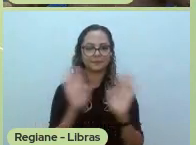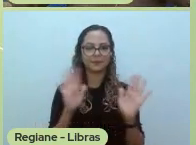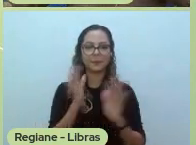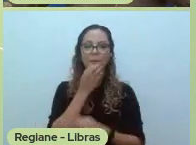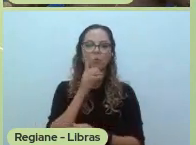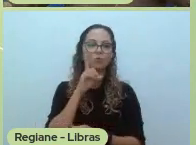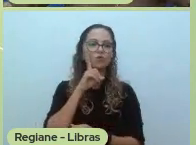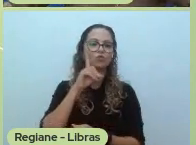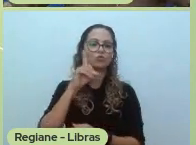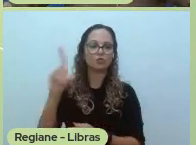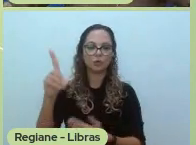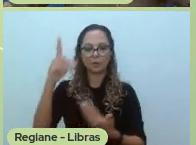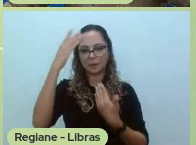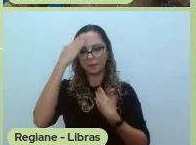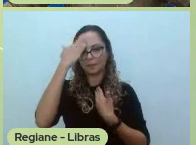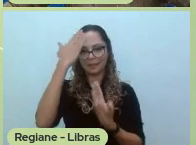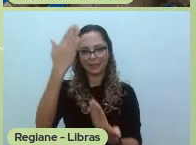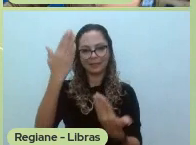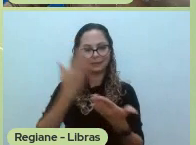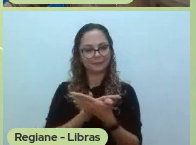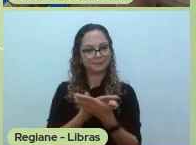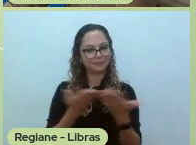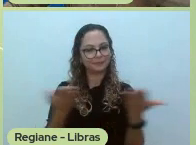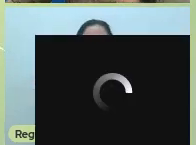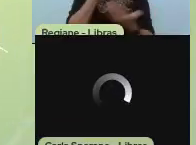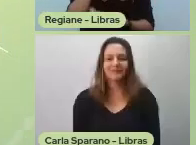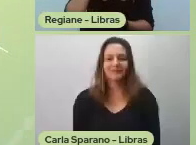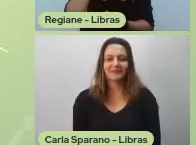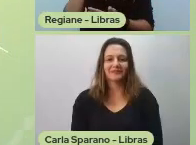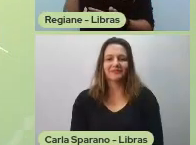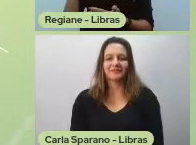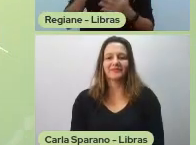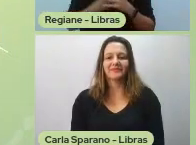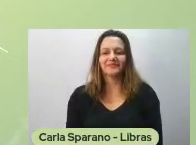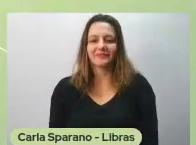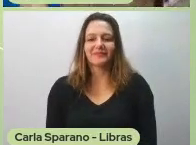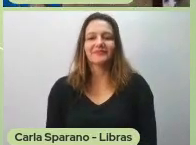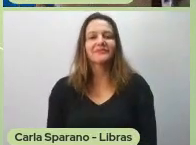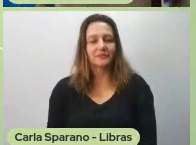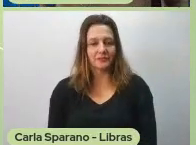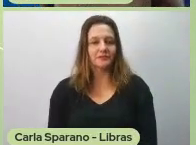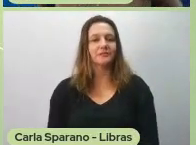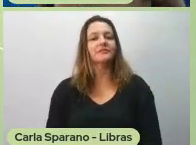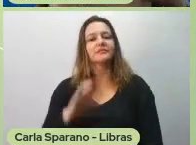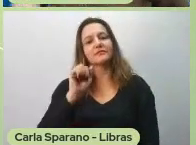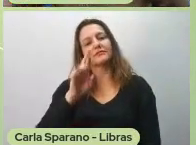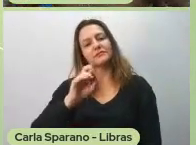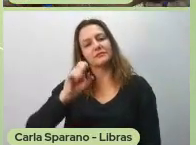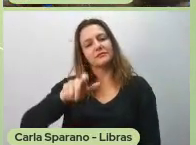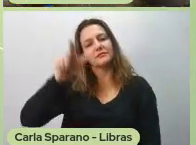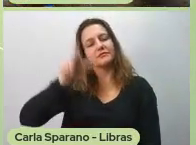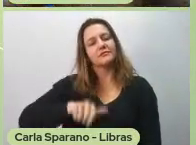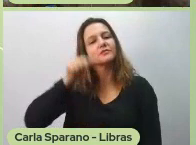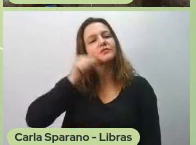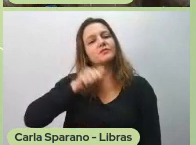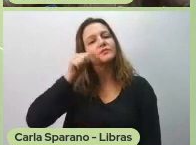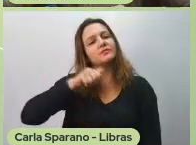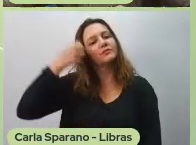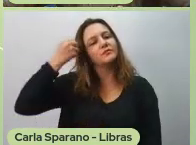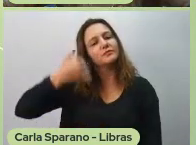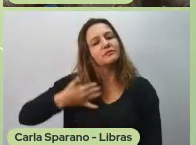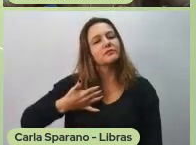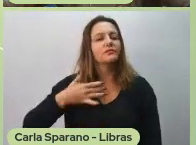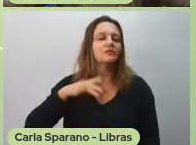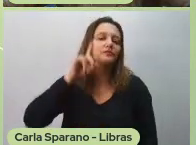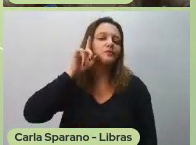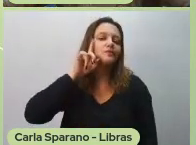obrigada. Bom dia a todas, todos e todes. Eu sou Carol Sierra, sou uma mulher parda de pele clara, tenho cabelo